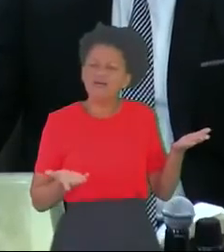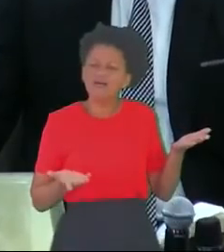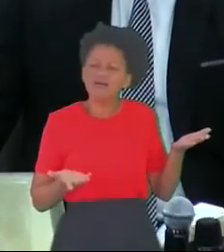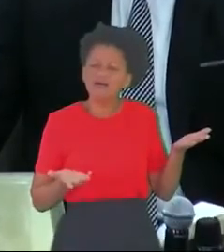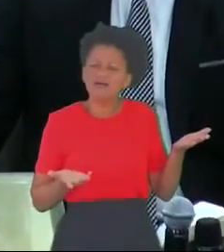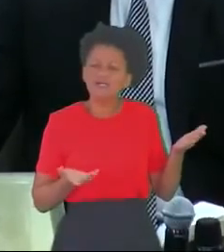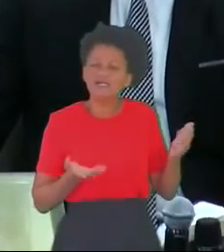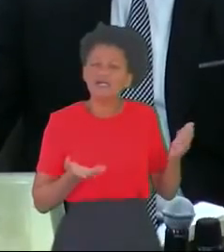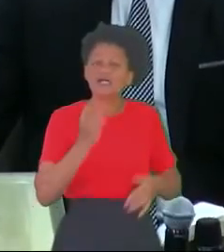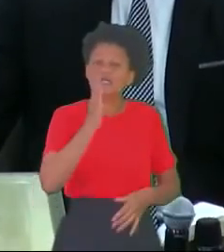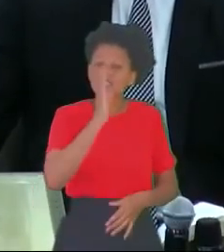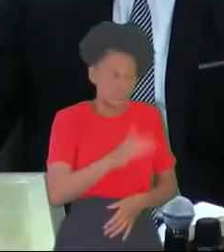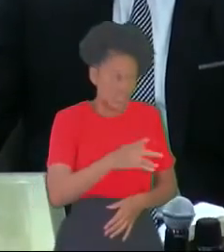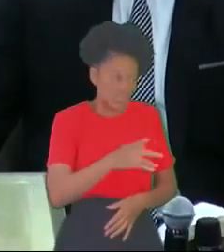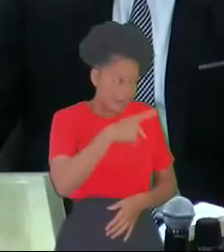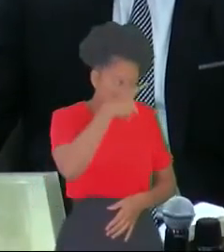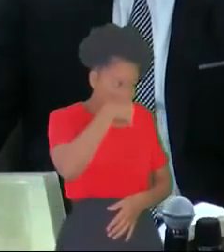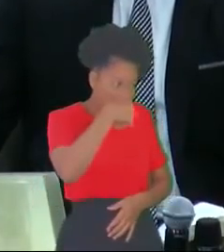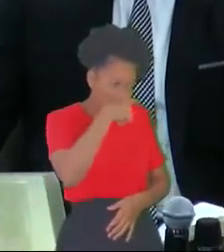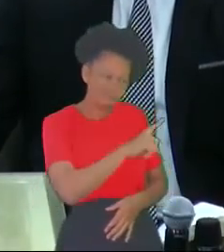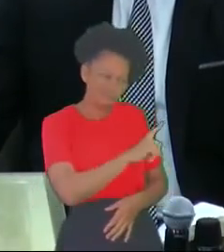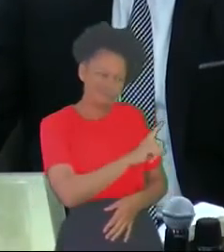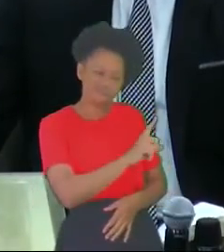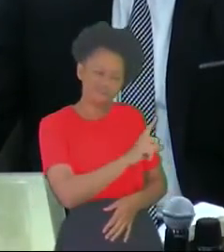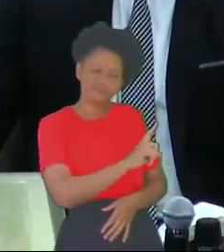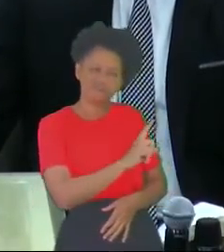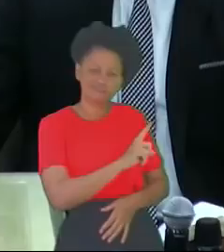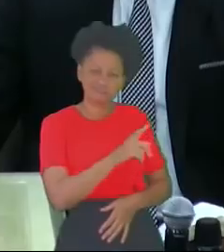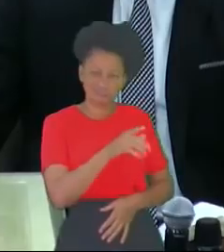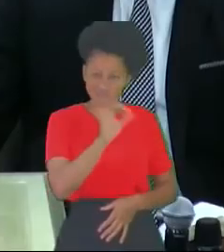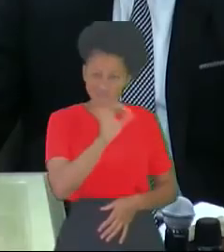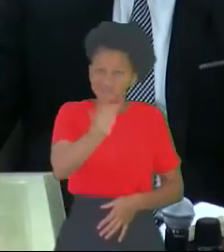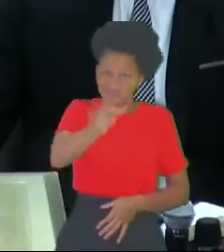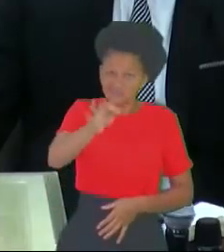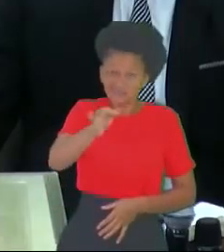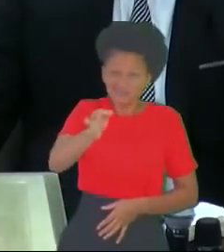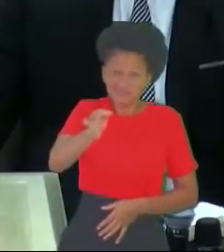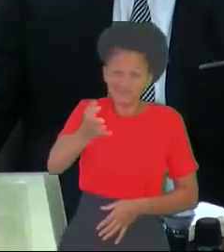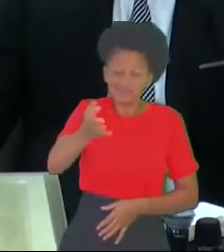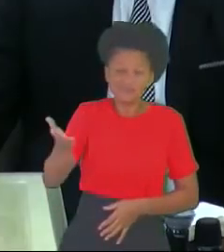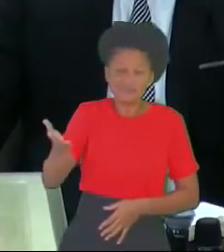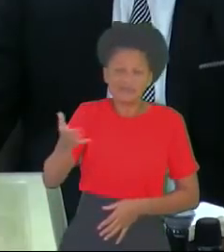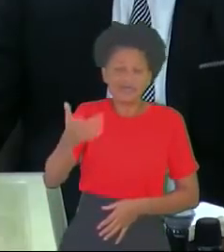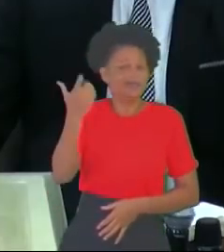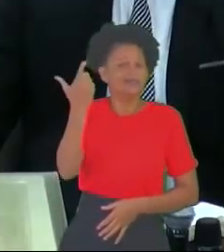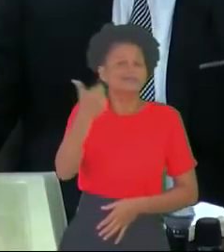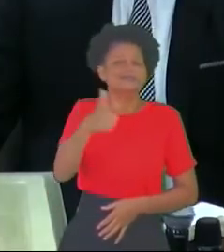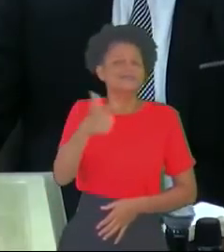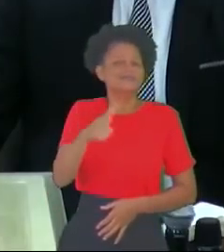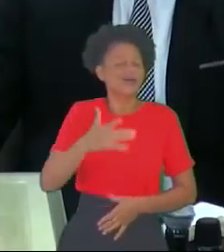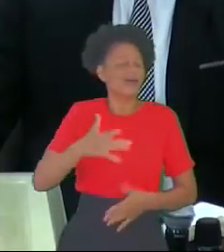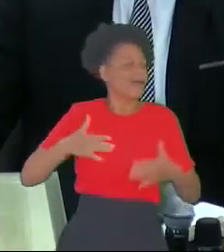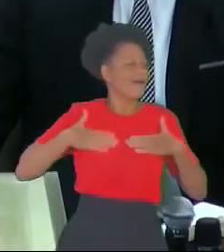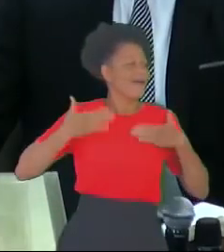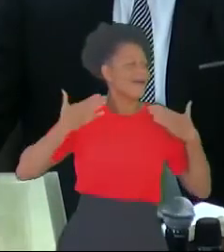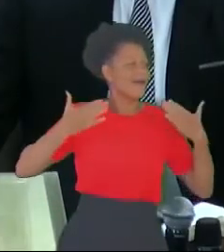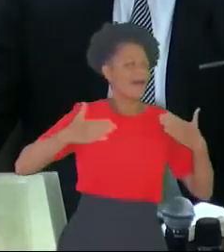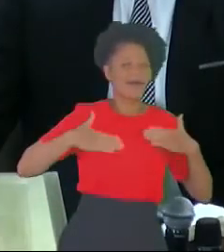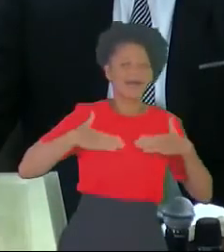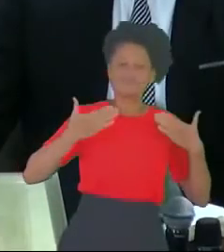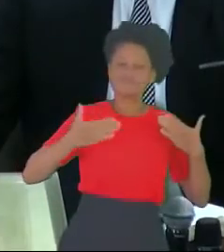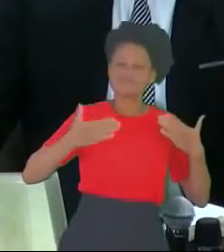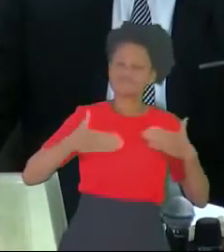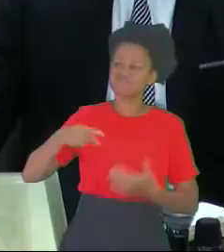Você já não é o mesmo. É assim ou não é, irmãos amados? Já não tem a alegria de